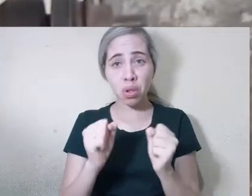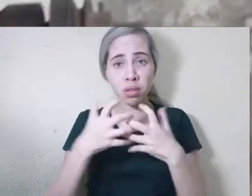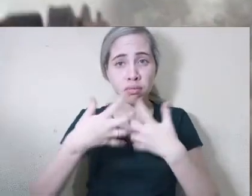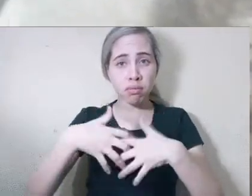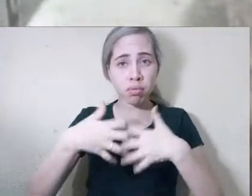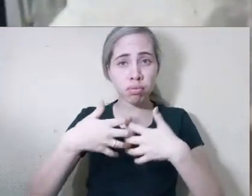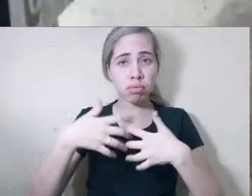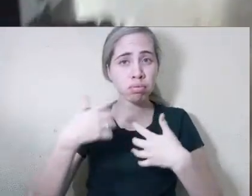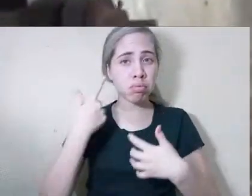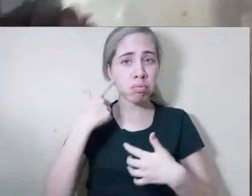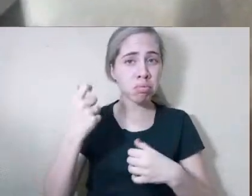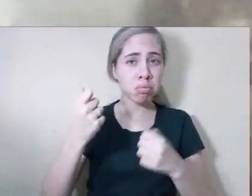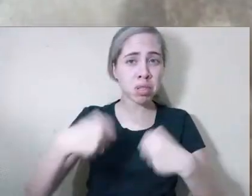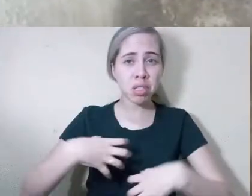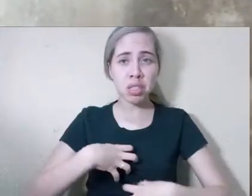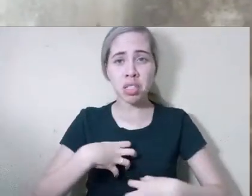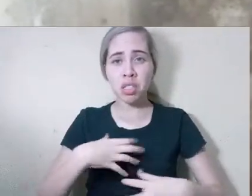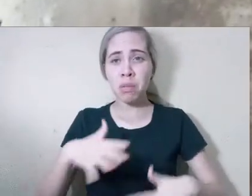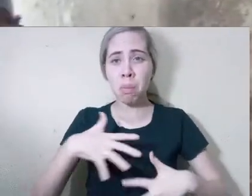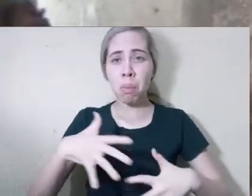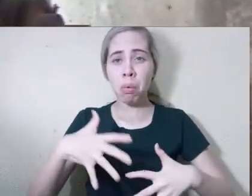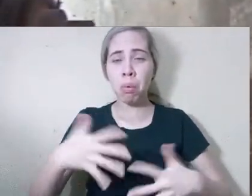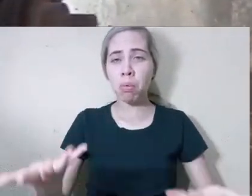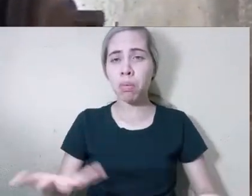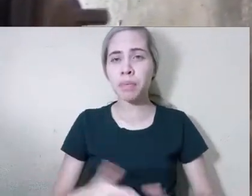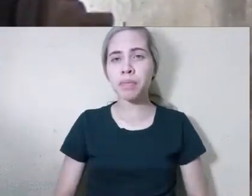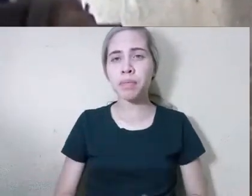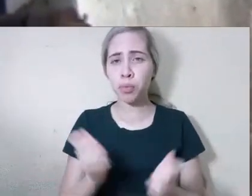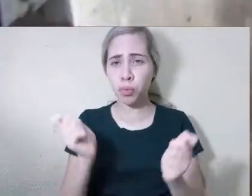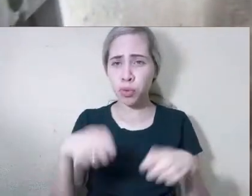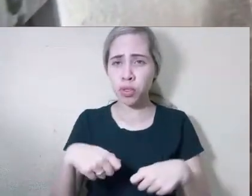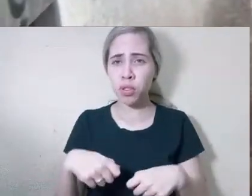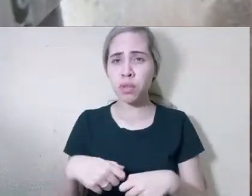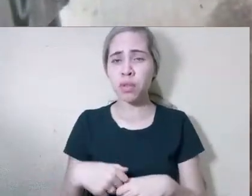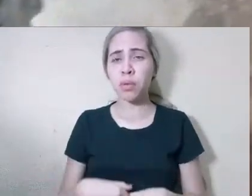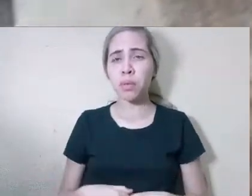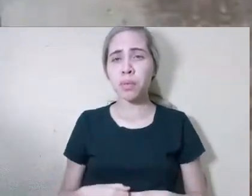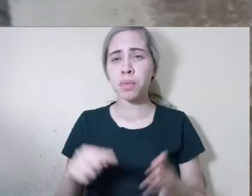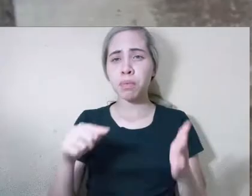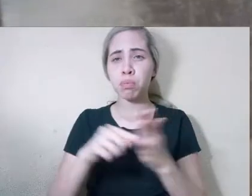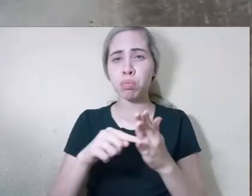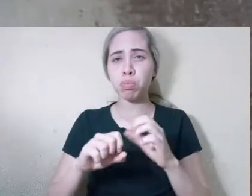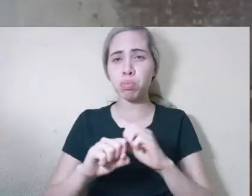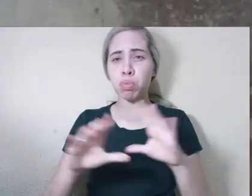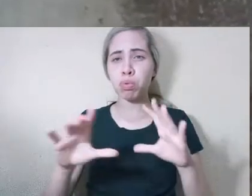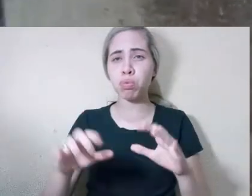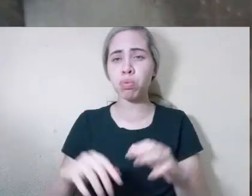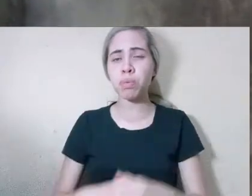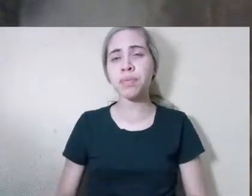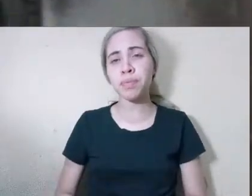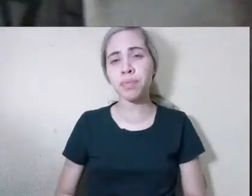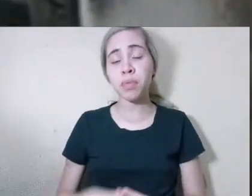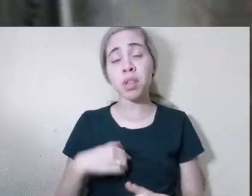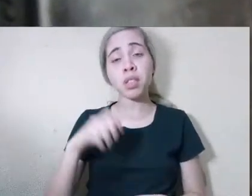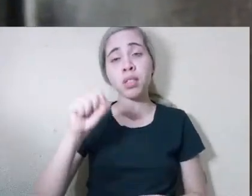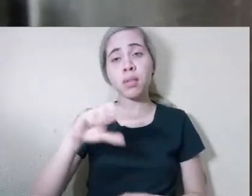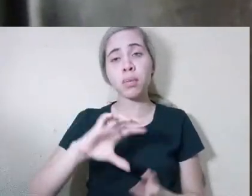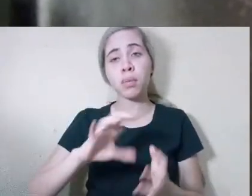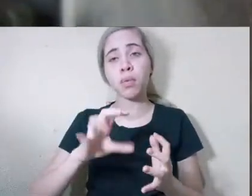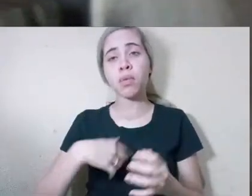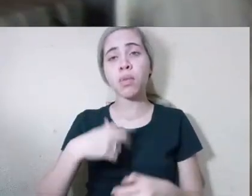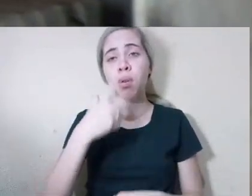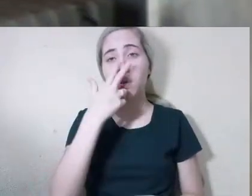gente sentir a pressão, Marquinhos? Madeirinha aqui. E o motor, Felipe, que eu achei